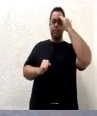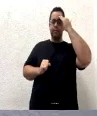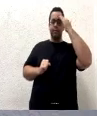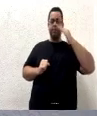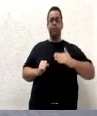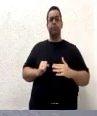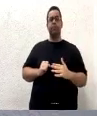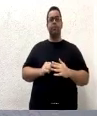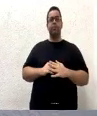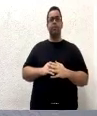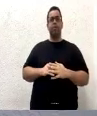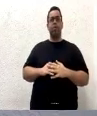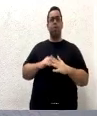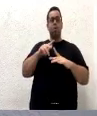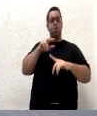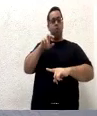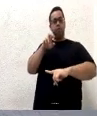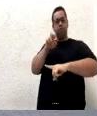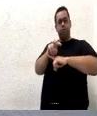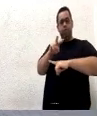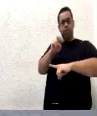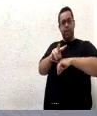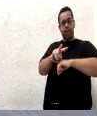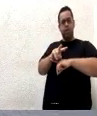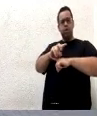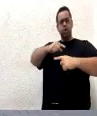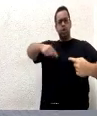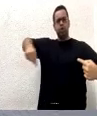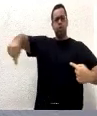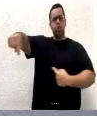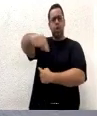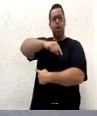o vírus com maior circulação no município.